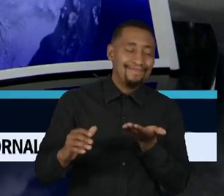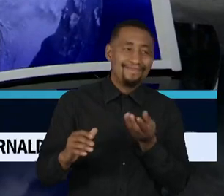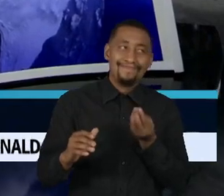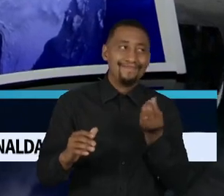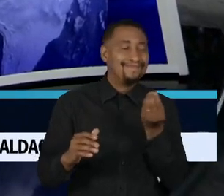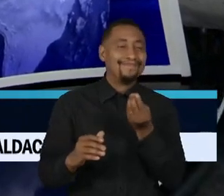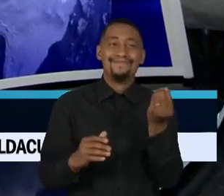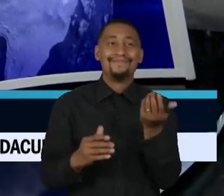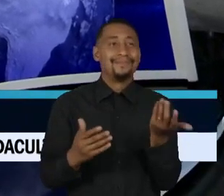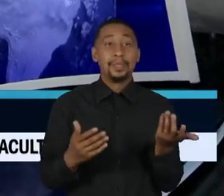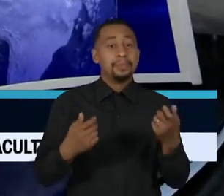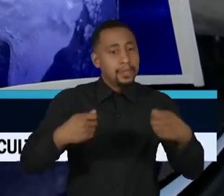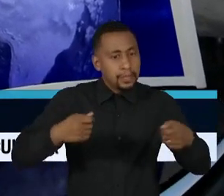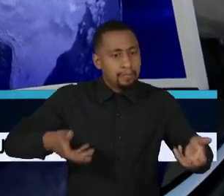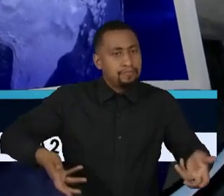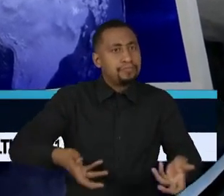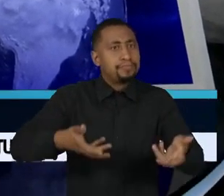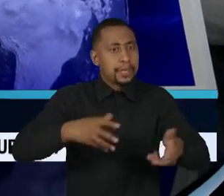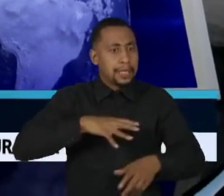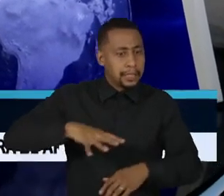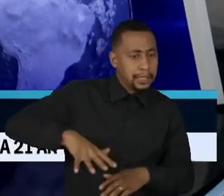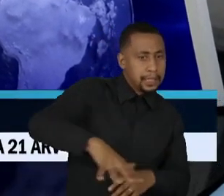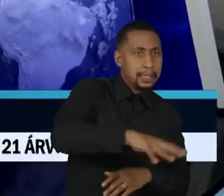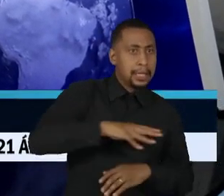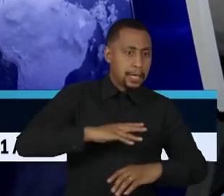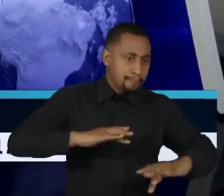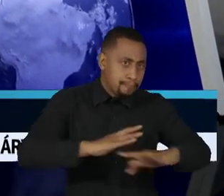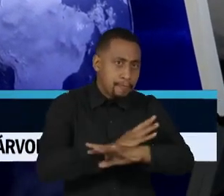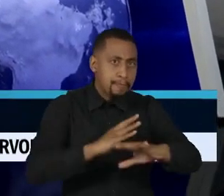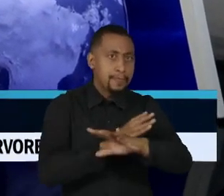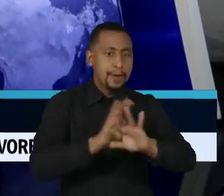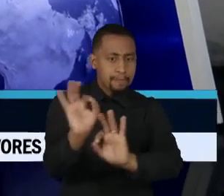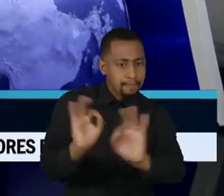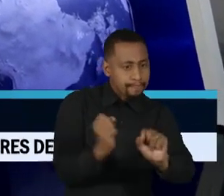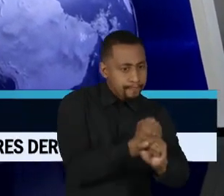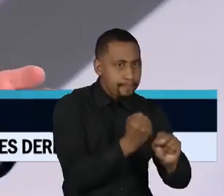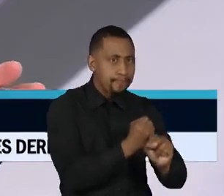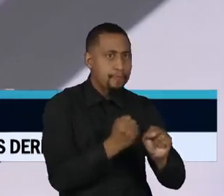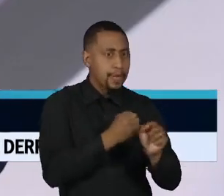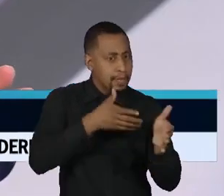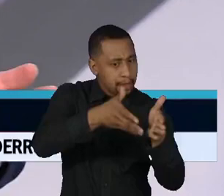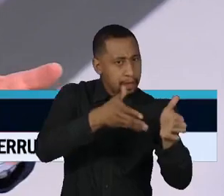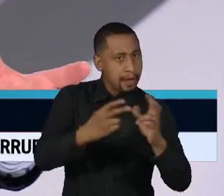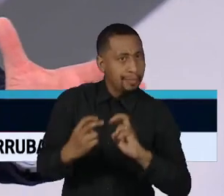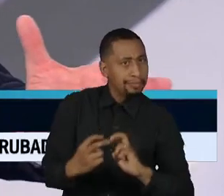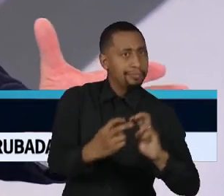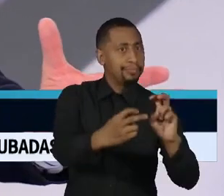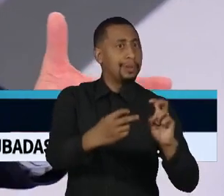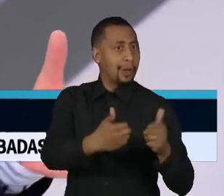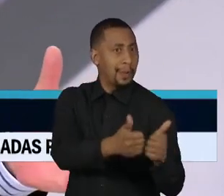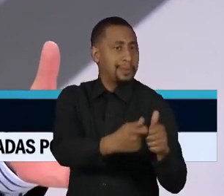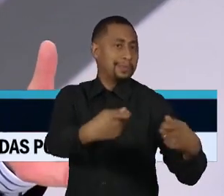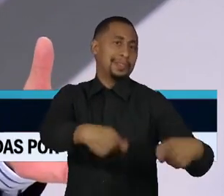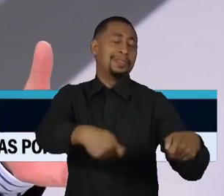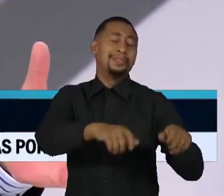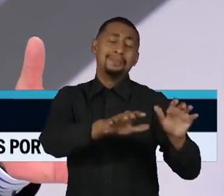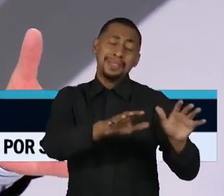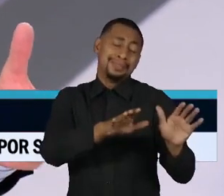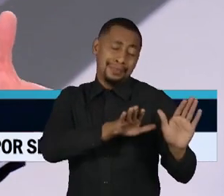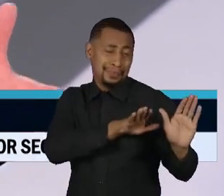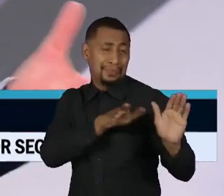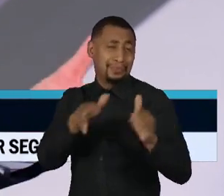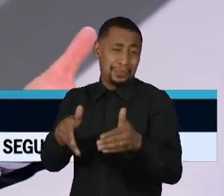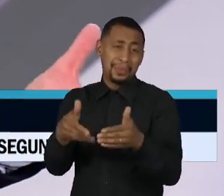as grandes cidades com o transporte público, com mobilidade urbana, na verdade tudo foi direcionado para o